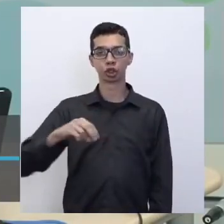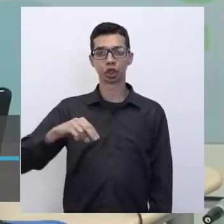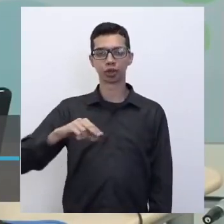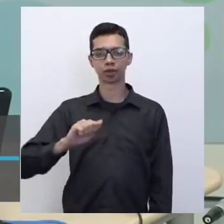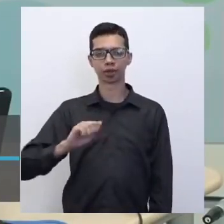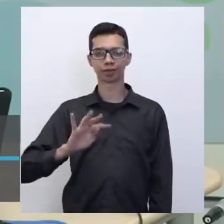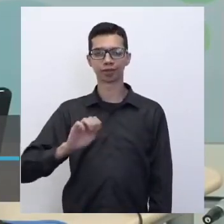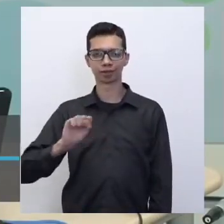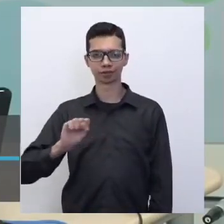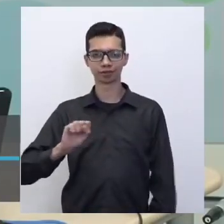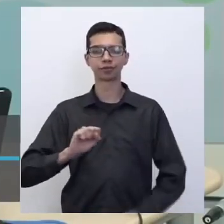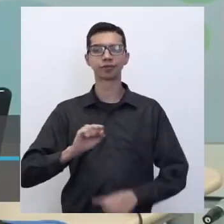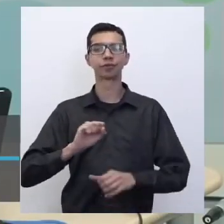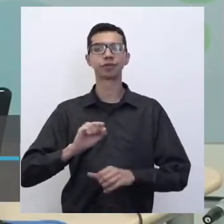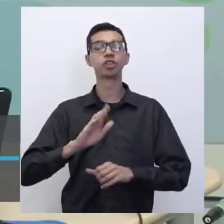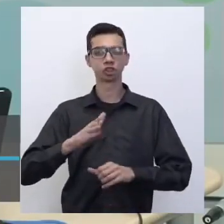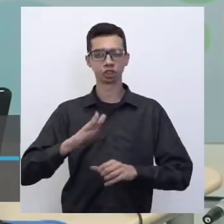uma.